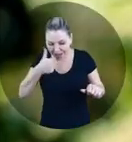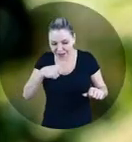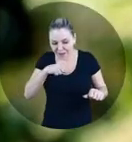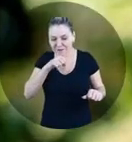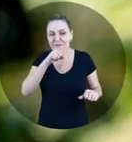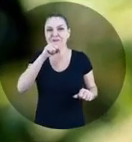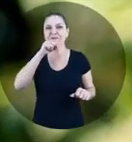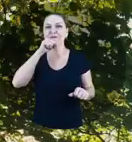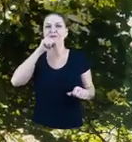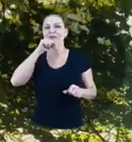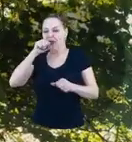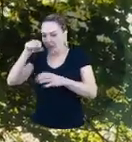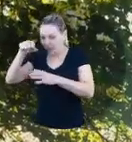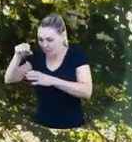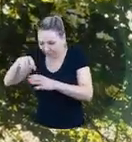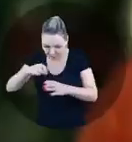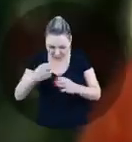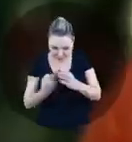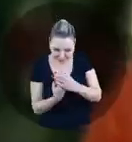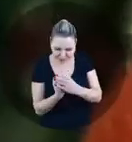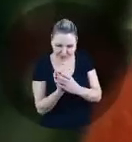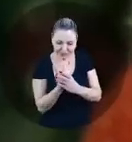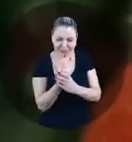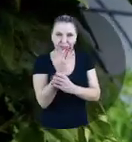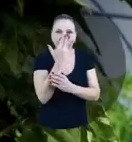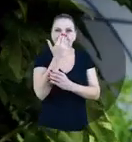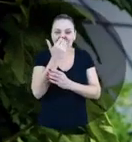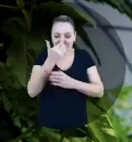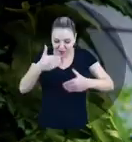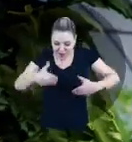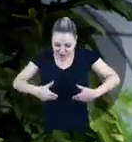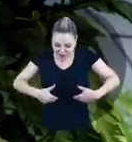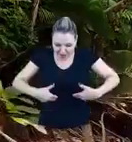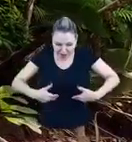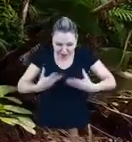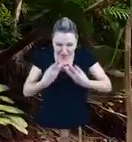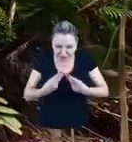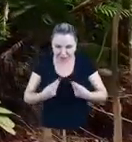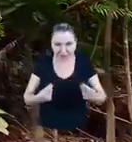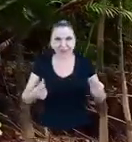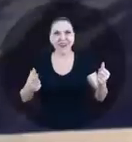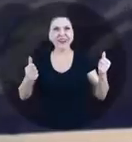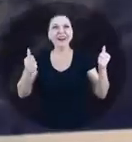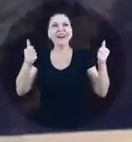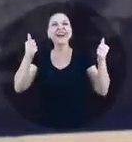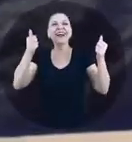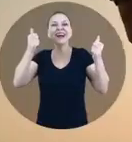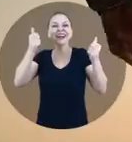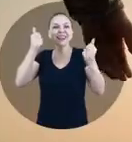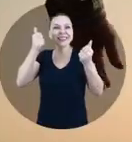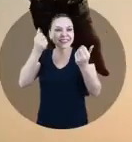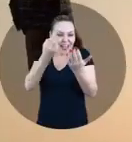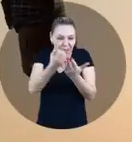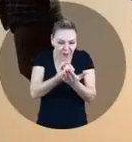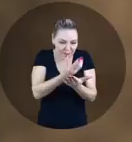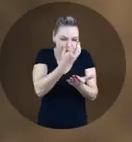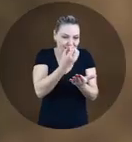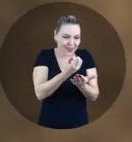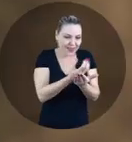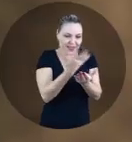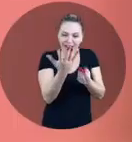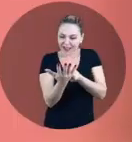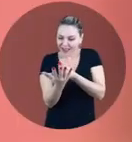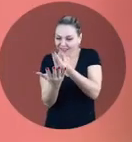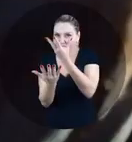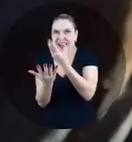Terra, mãe, que mata a fome dessa gente e faz nascer